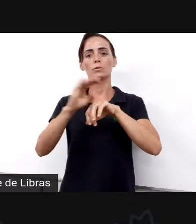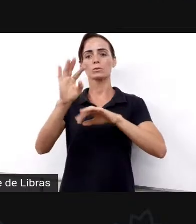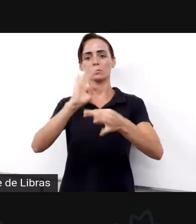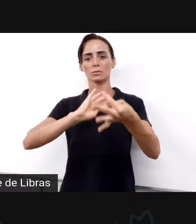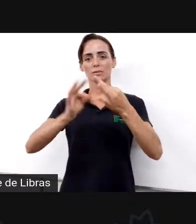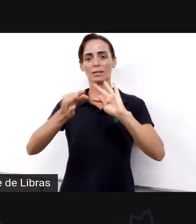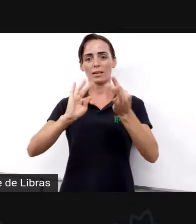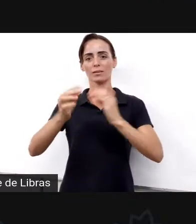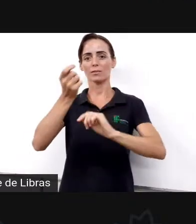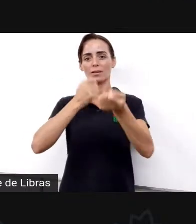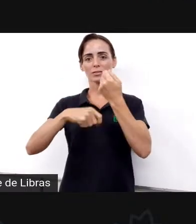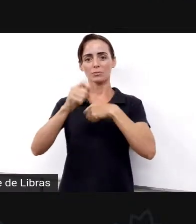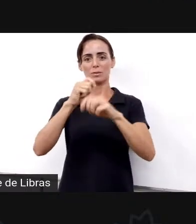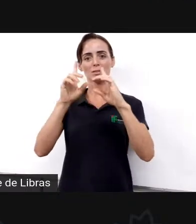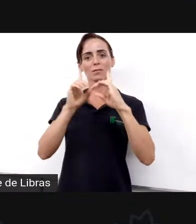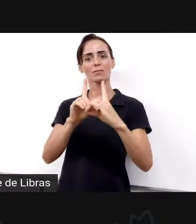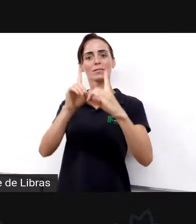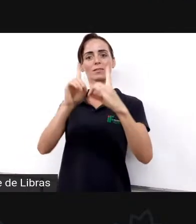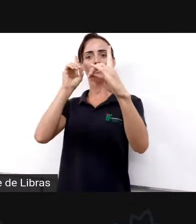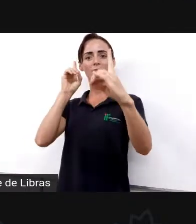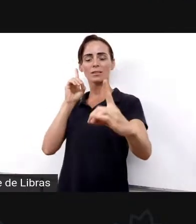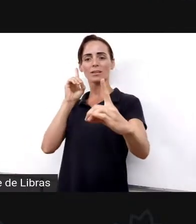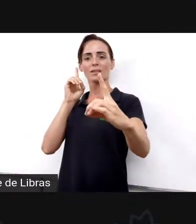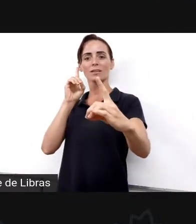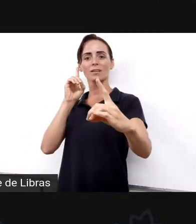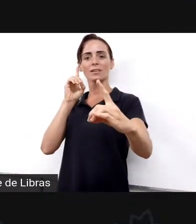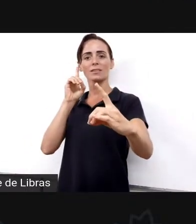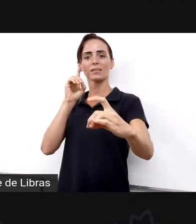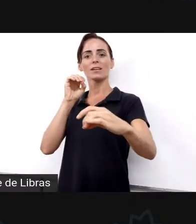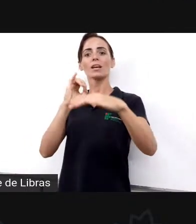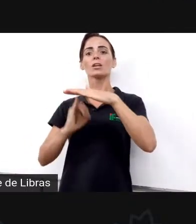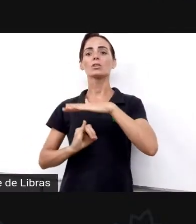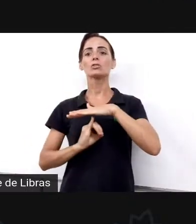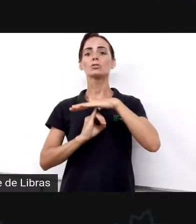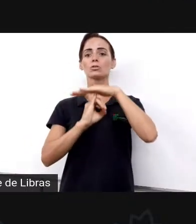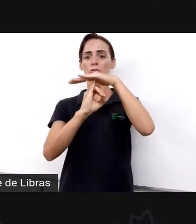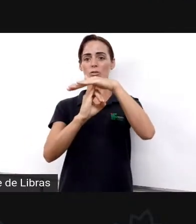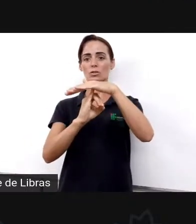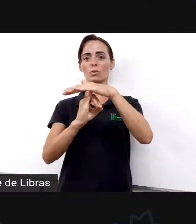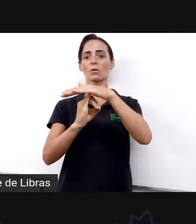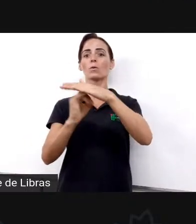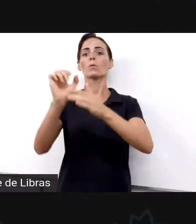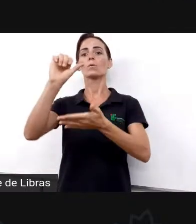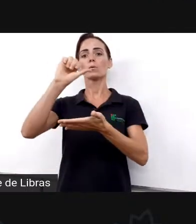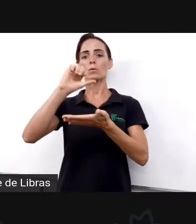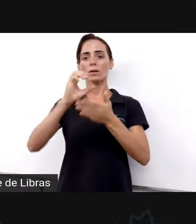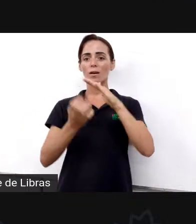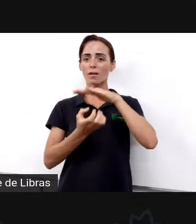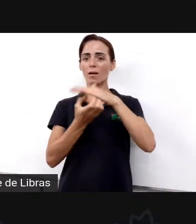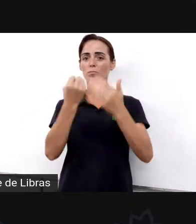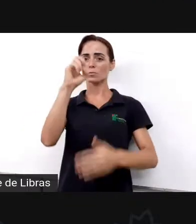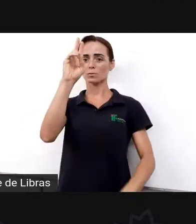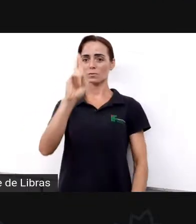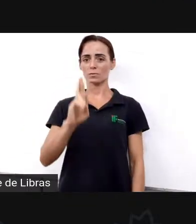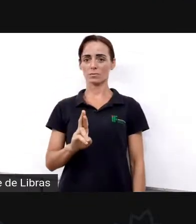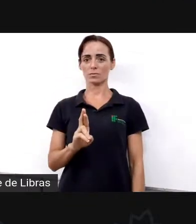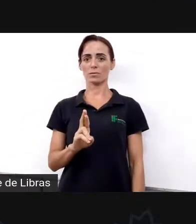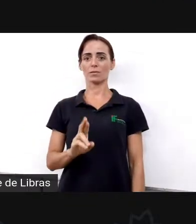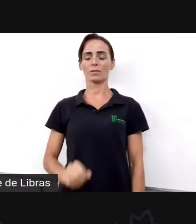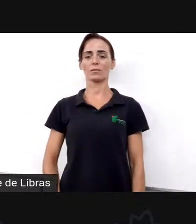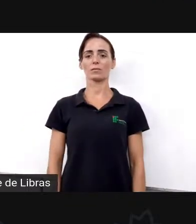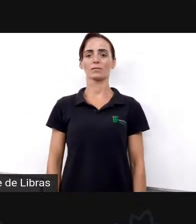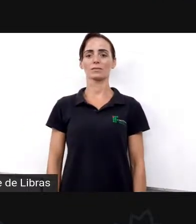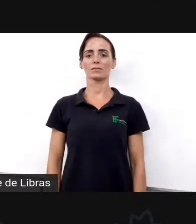administração EAD institucionalizado pelo campus de Santa Rosa. Trata-se de um curso que